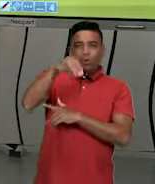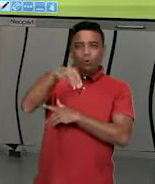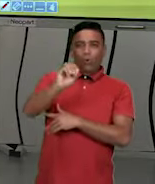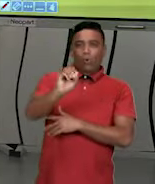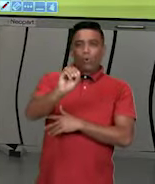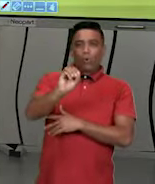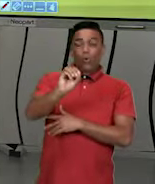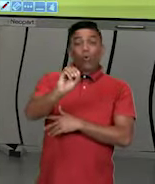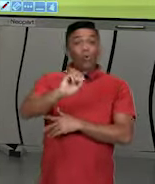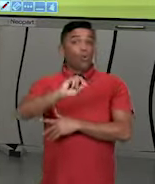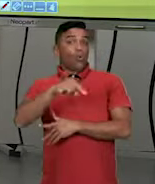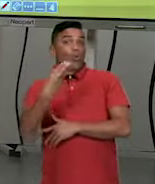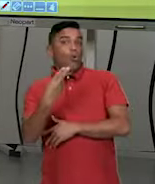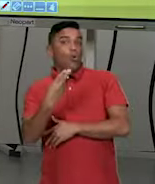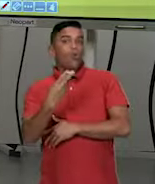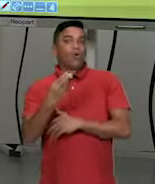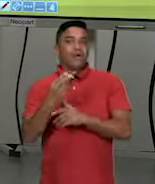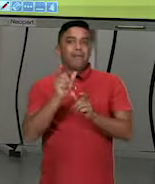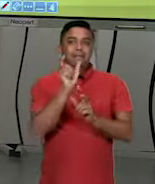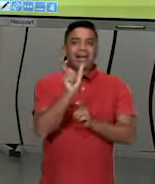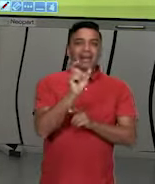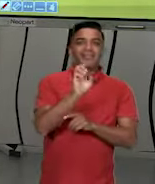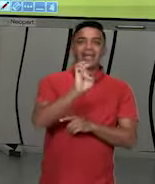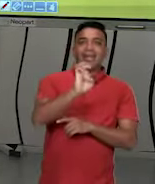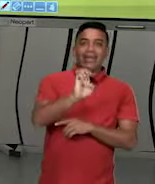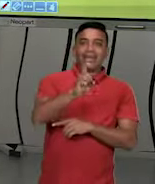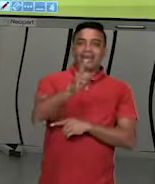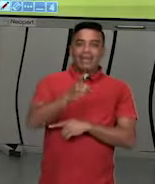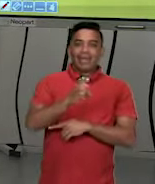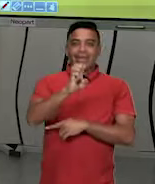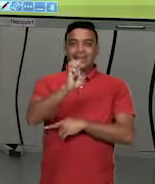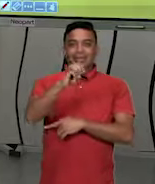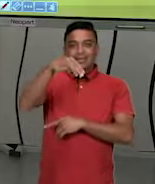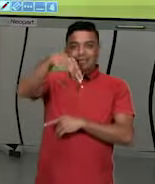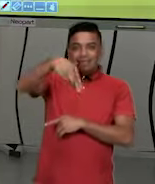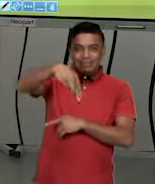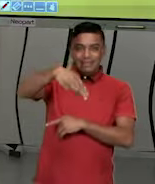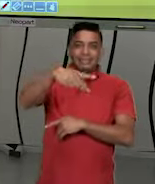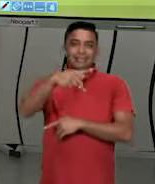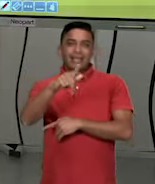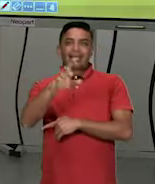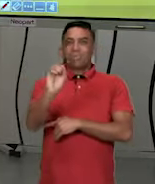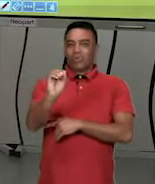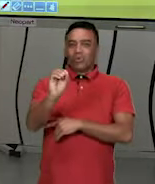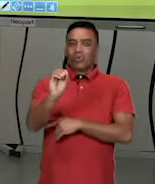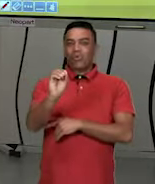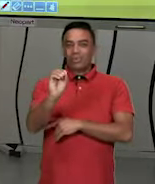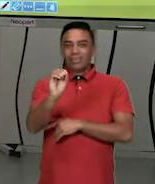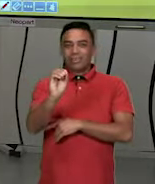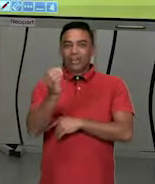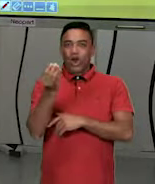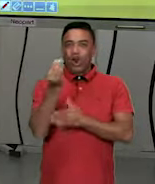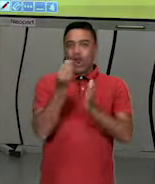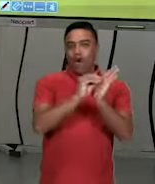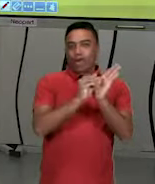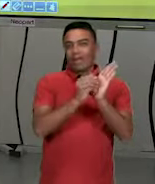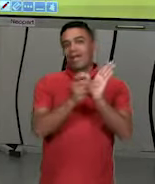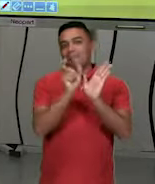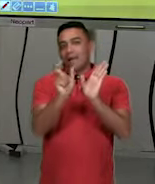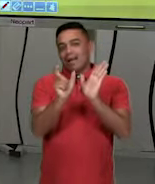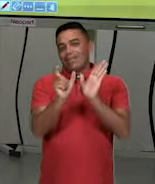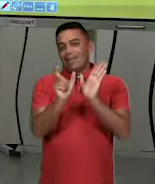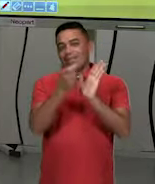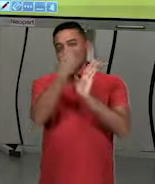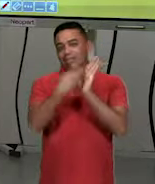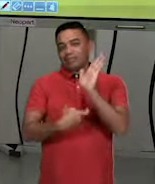própria palavra exemplo acompanhada. Por exemplo, a exemplo, exemplificando, tá?